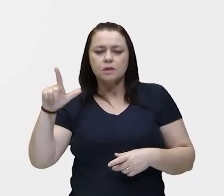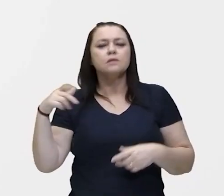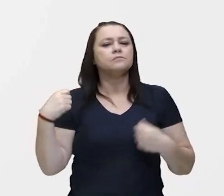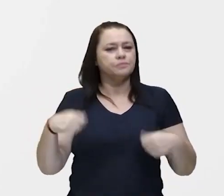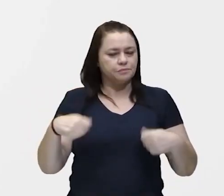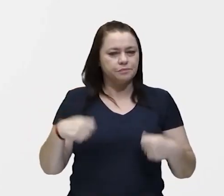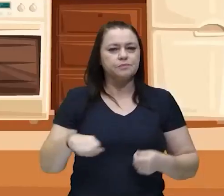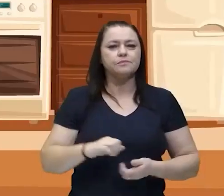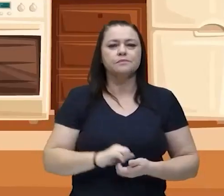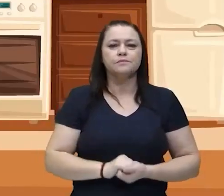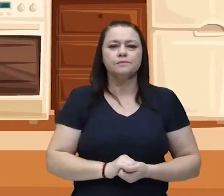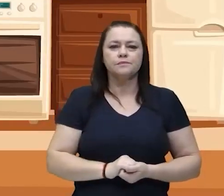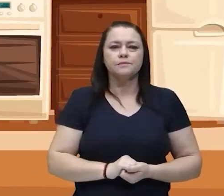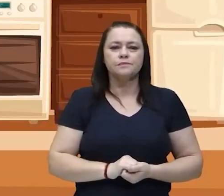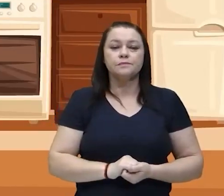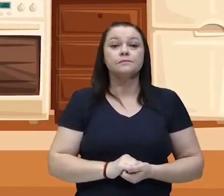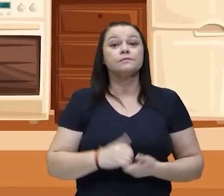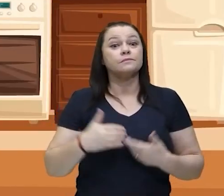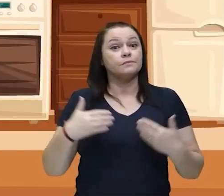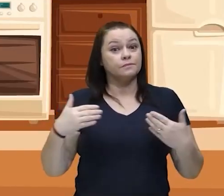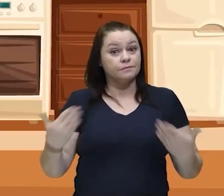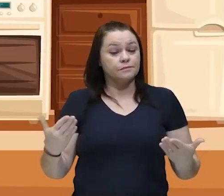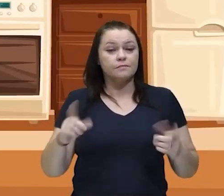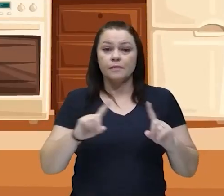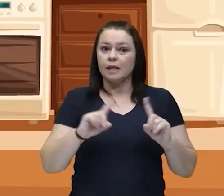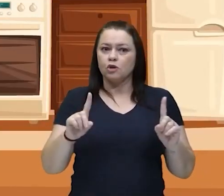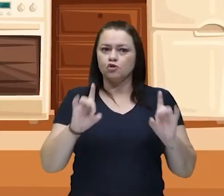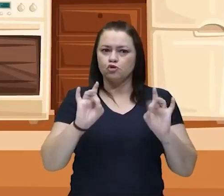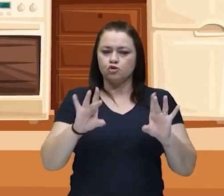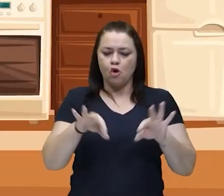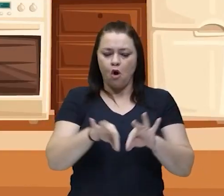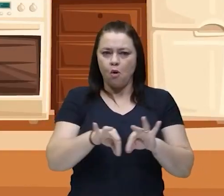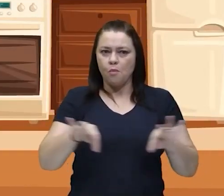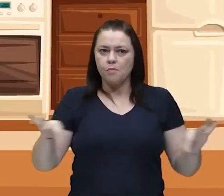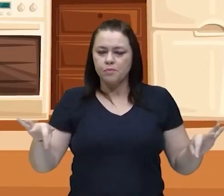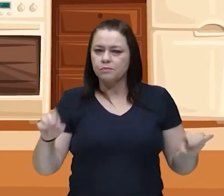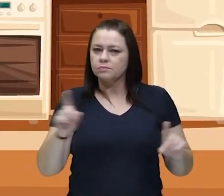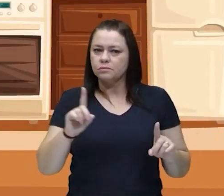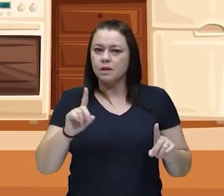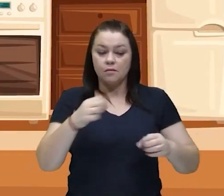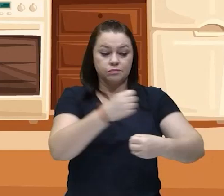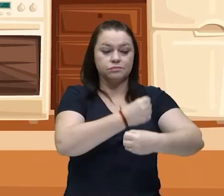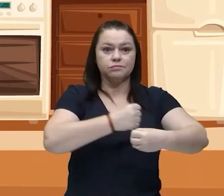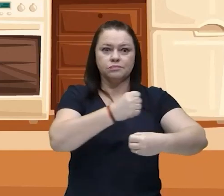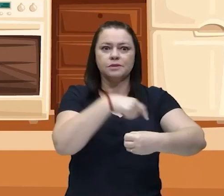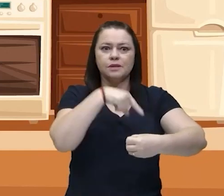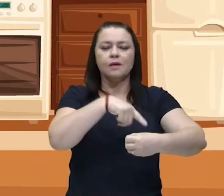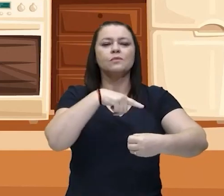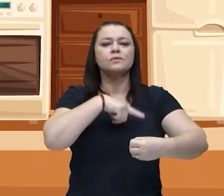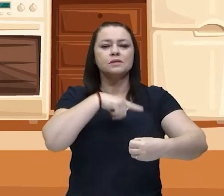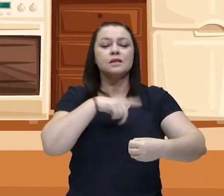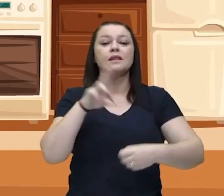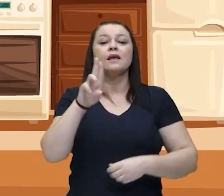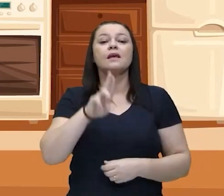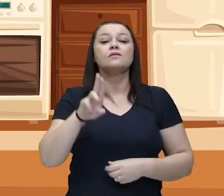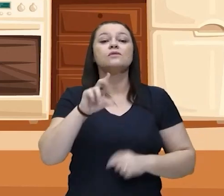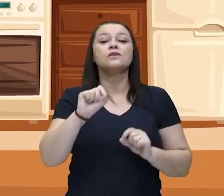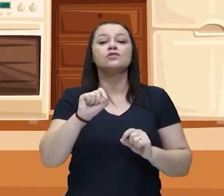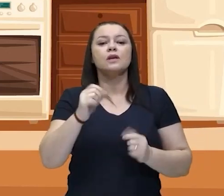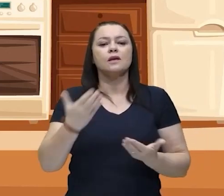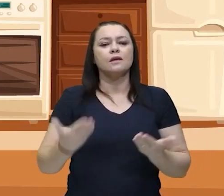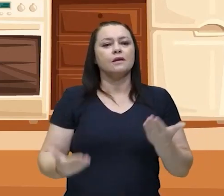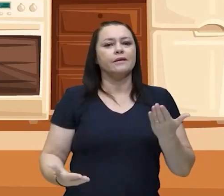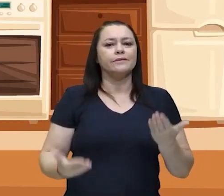mim. Só que não existe só as unidades de comprimento. Aqui na cozinha a gente viu o quê? Que existe o quê? As unidades de massa. Olha aqui